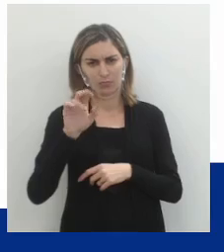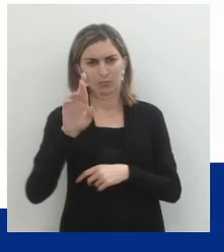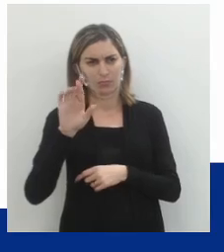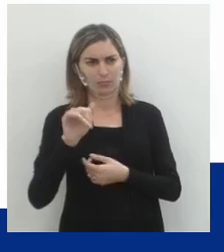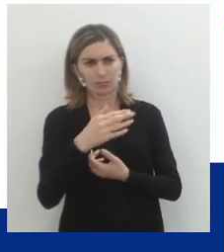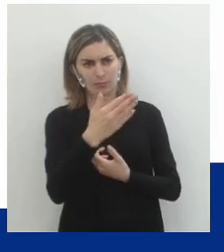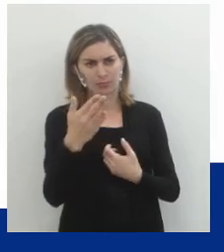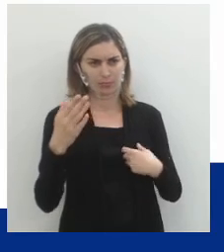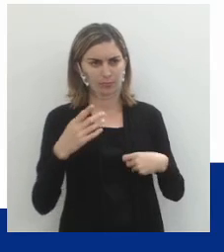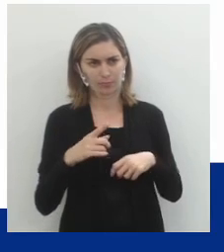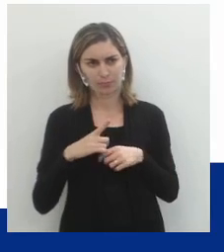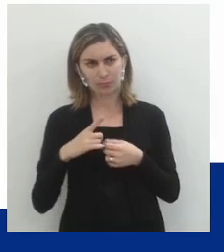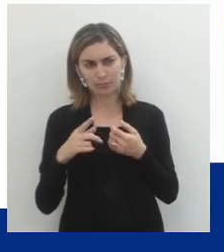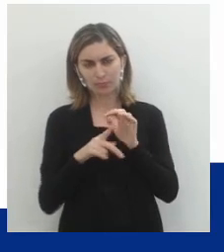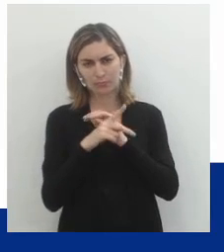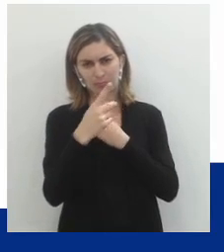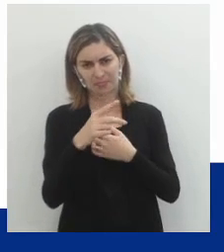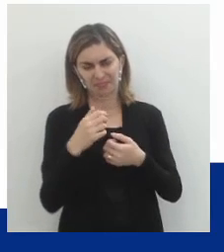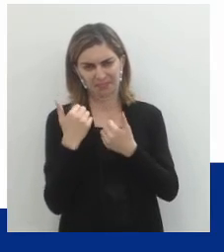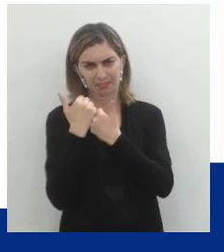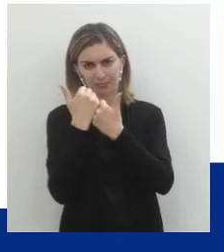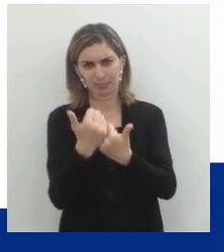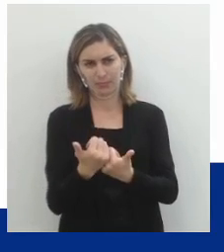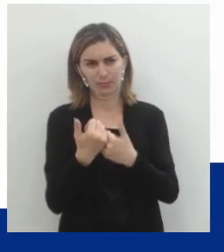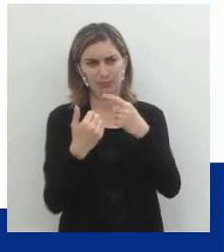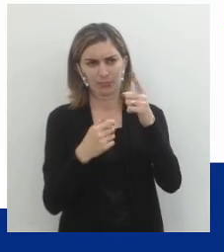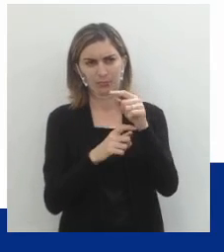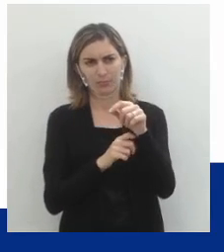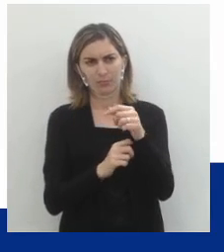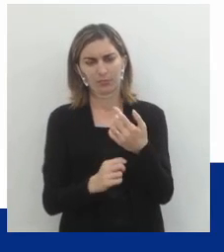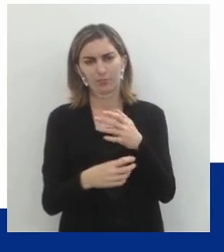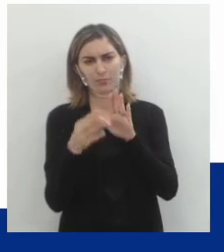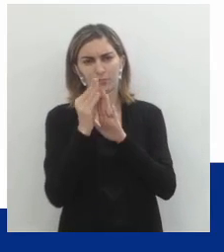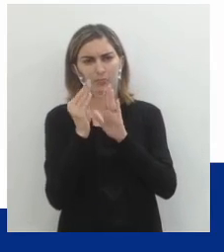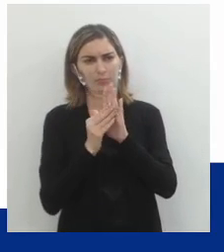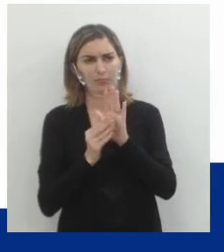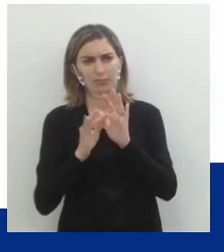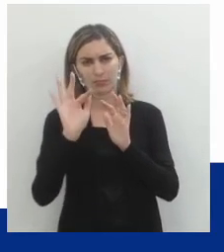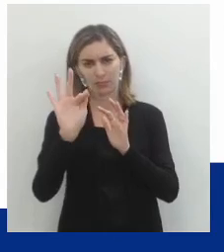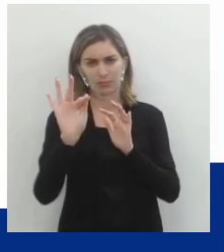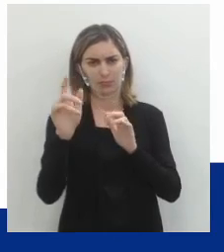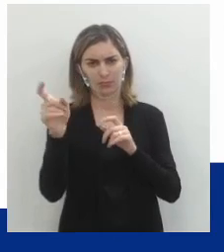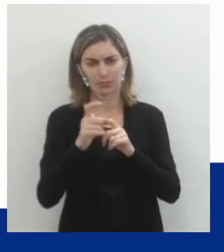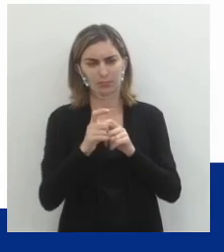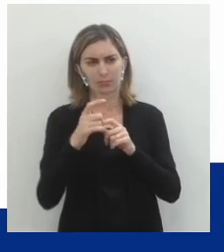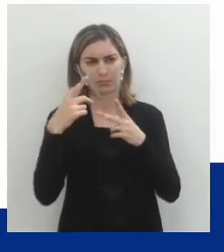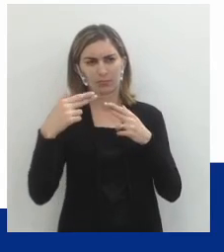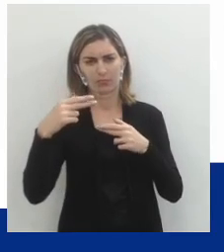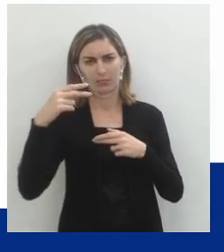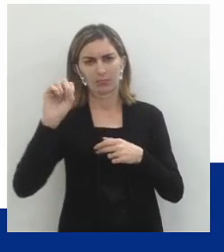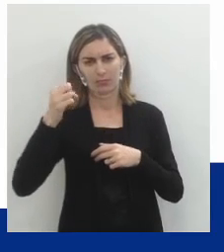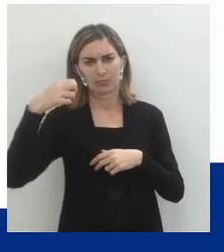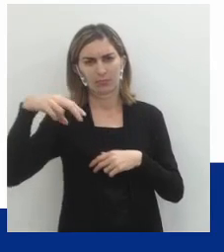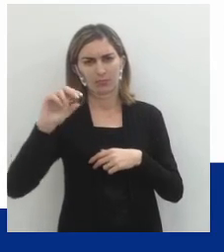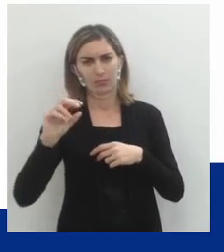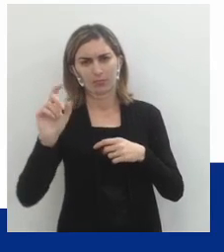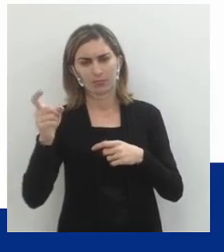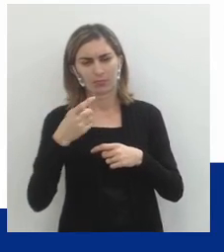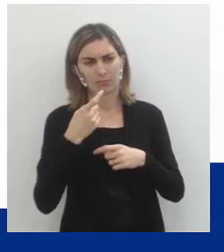entrada, ó, tem essa partezinha aqui onde tem representada aí a entrada, você colocar f de x igual a seno de x ou simplesmente